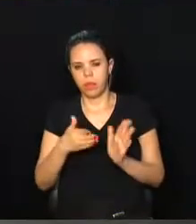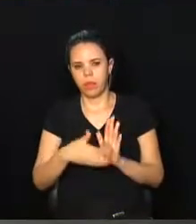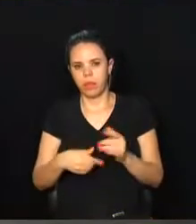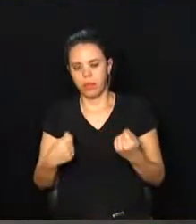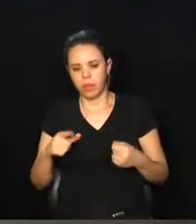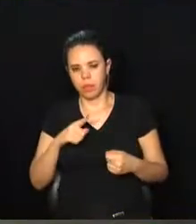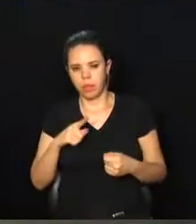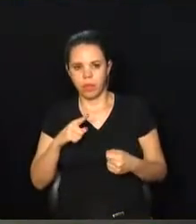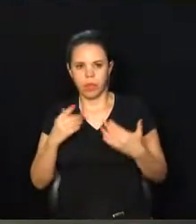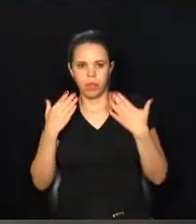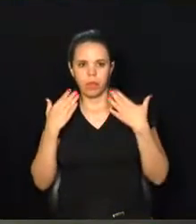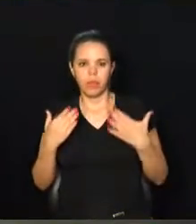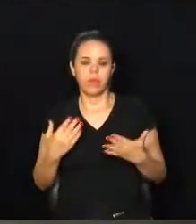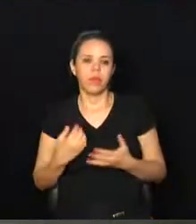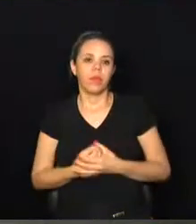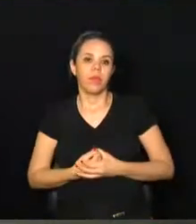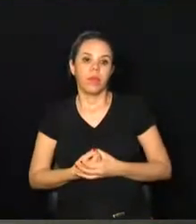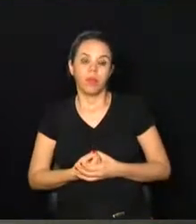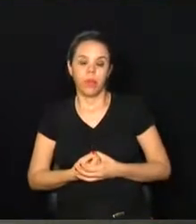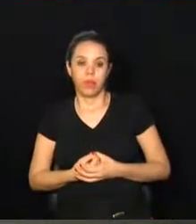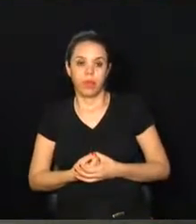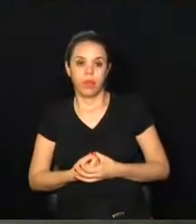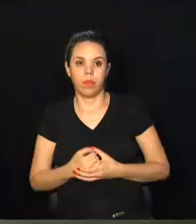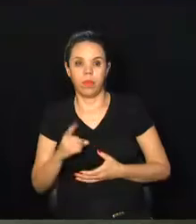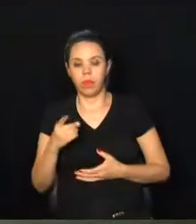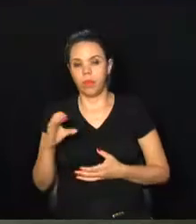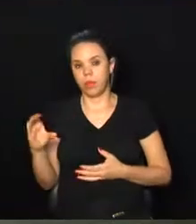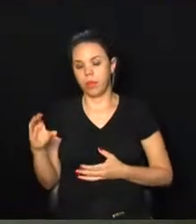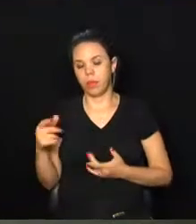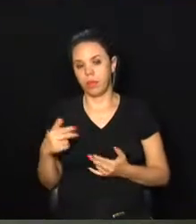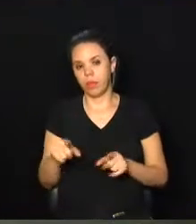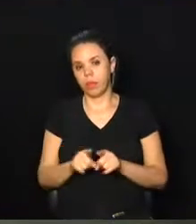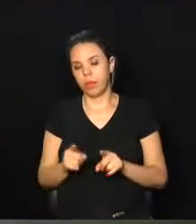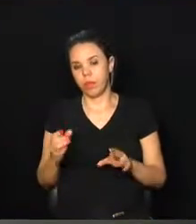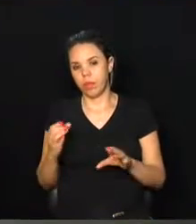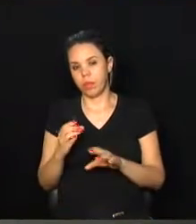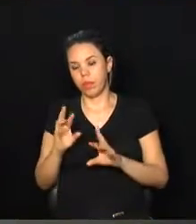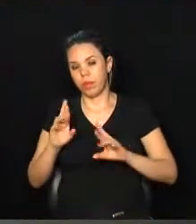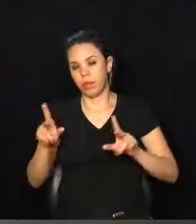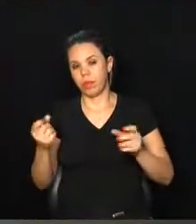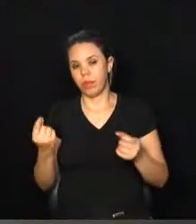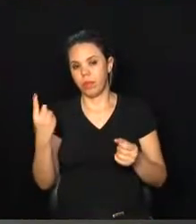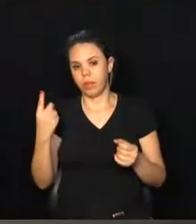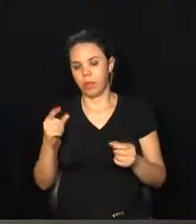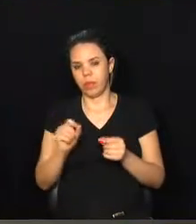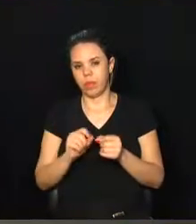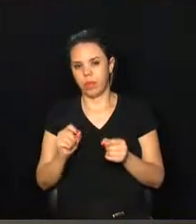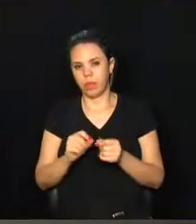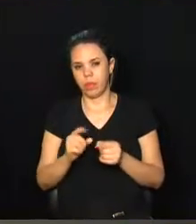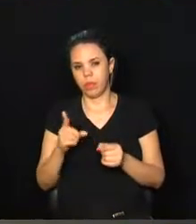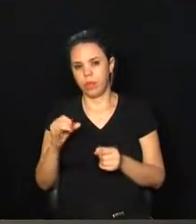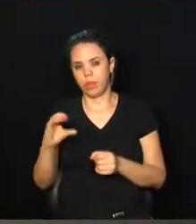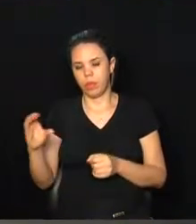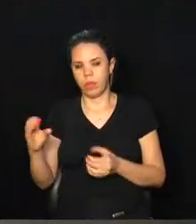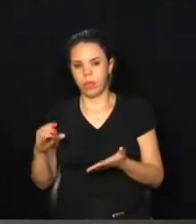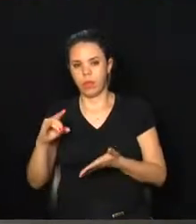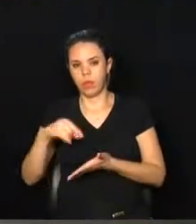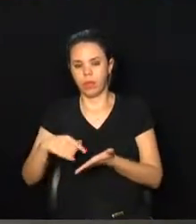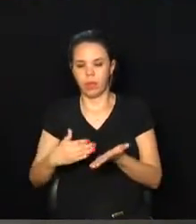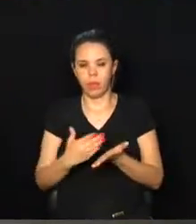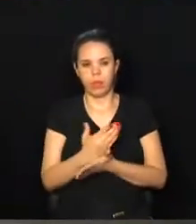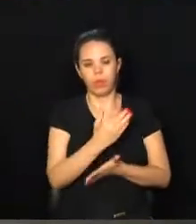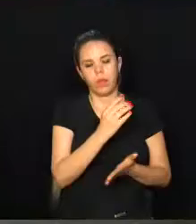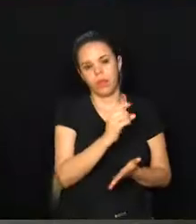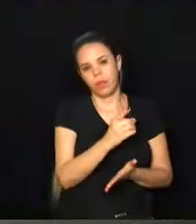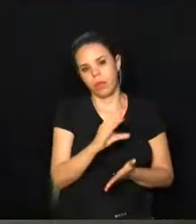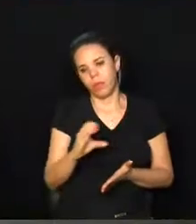que enfrentar. DAC, por exemplo, é uma coisa completamente maluca, você tem que fazer uma DAC para aprovação, uma DAC para o